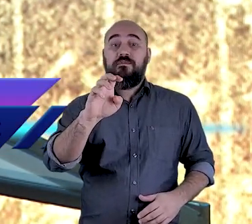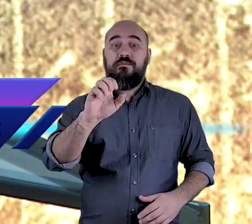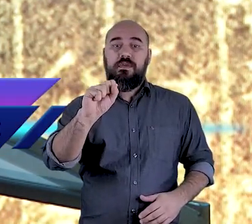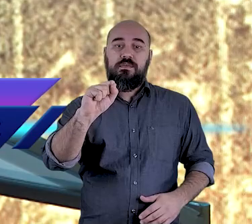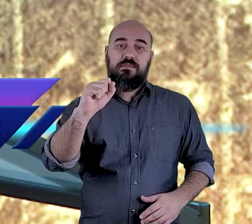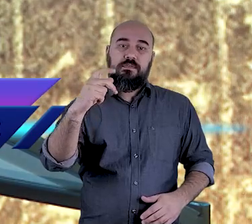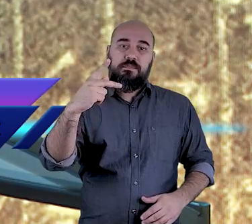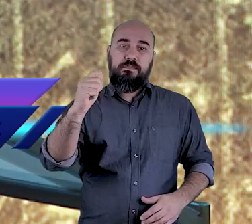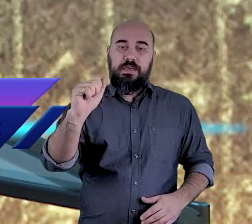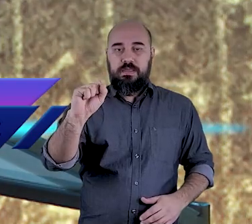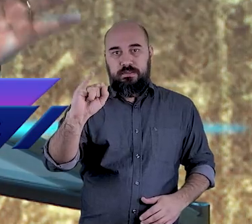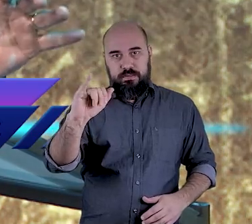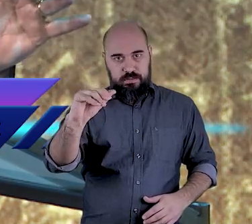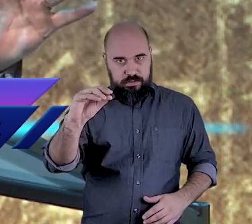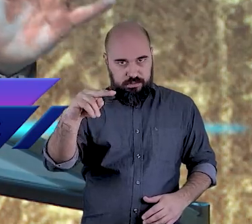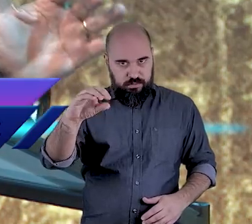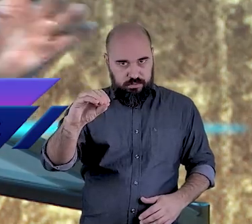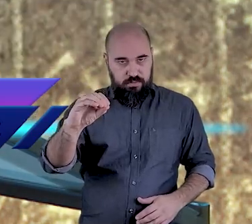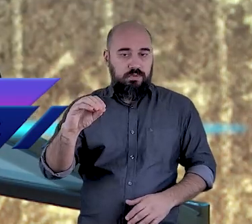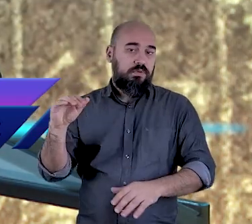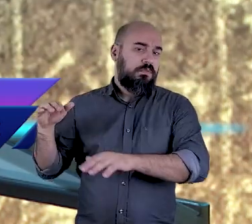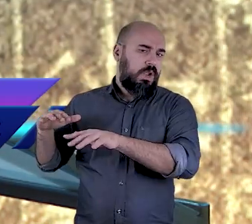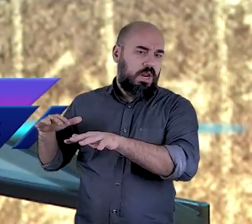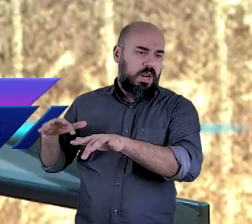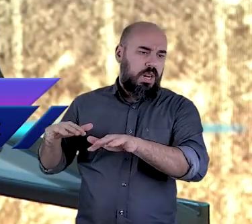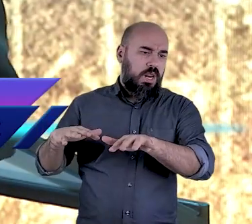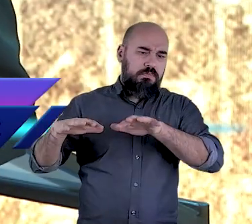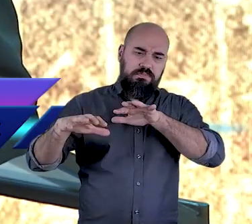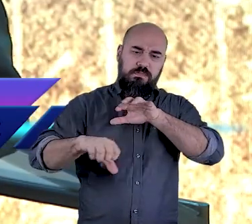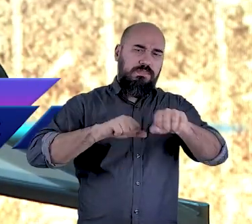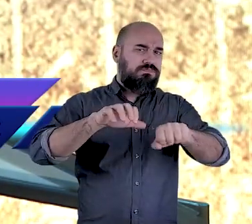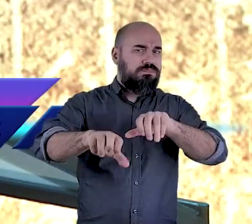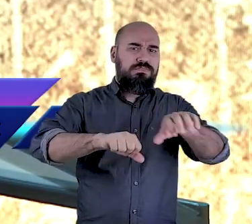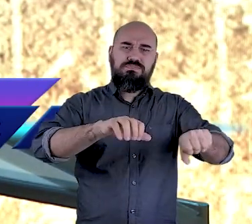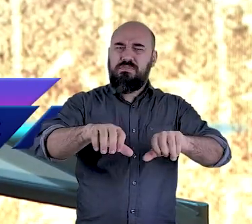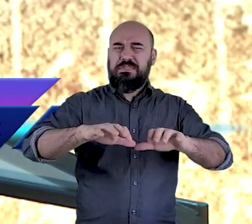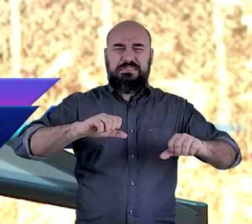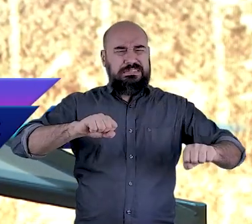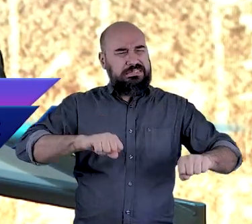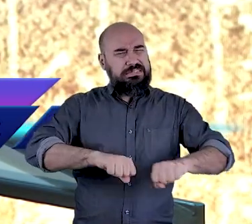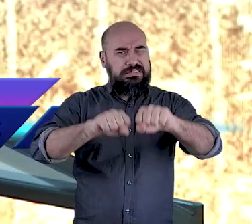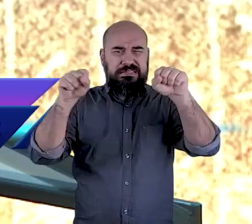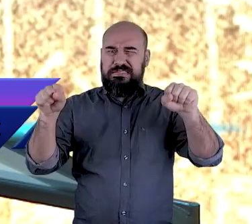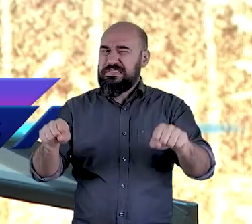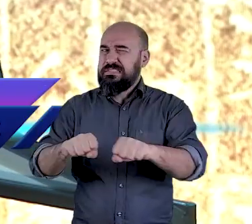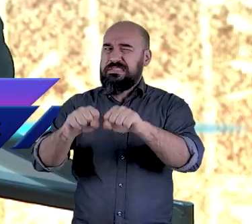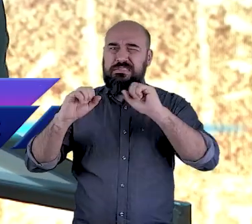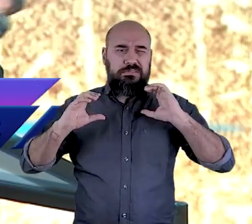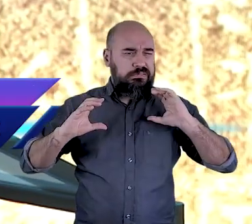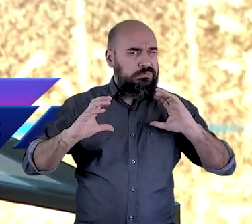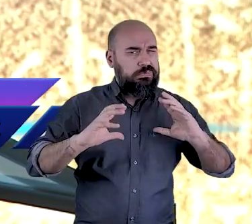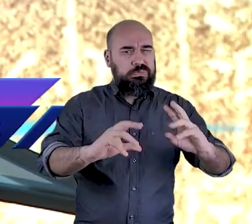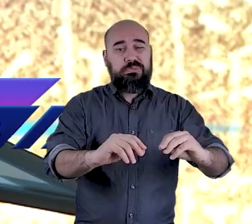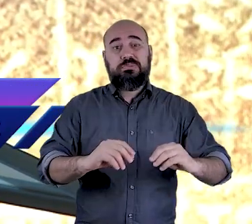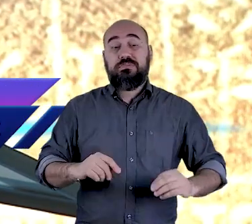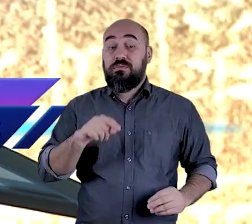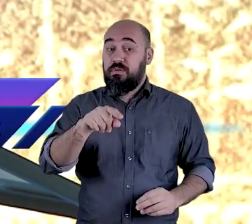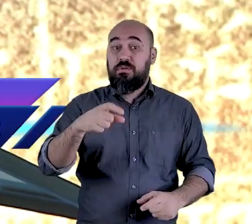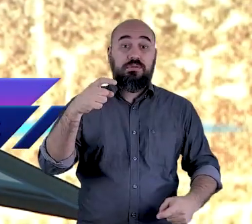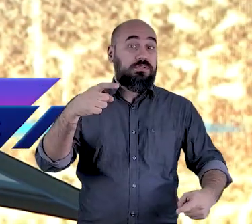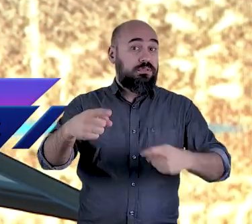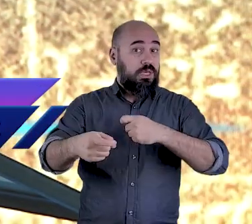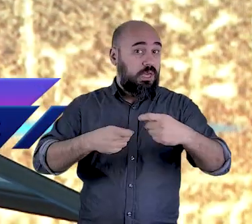milhares de judeus foram mortos pelos soldados de título no cerco de Jerusalém e até o fim haveria guerras